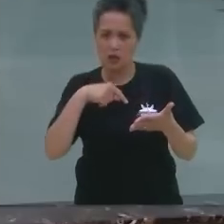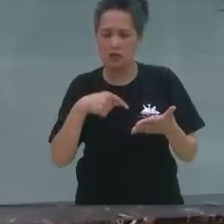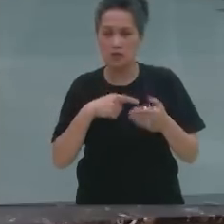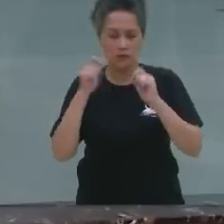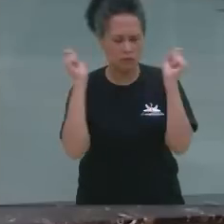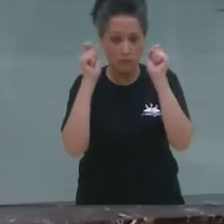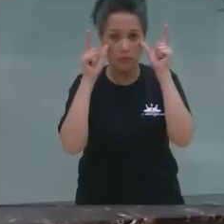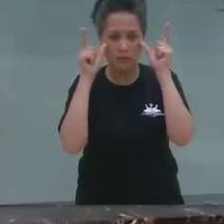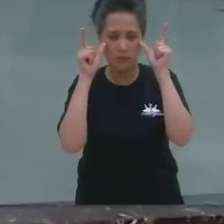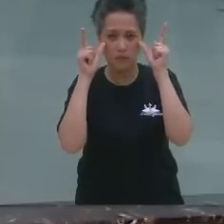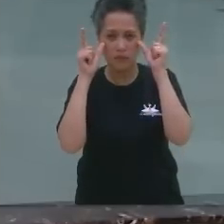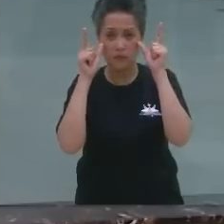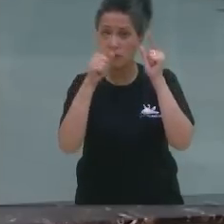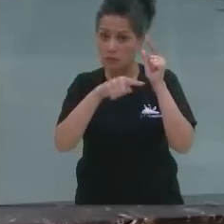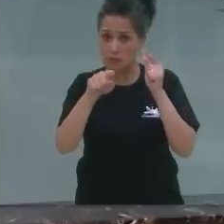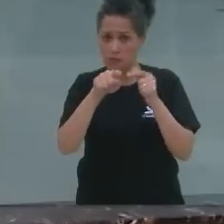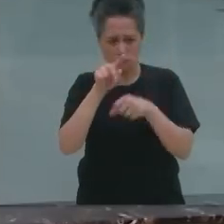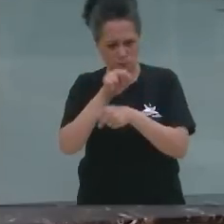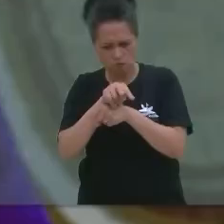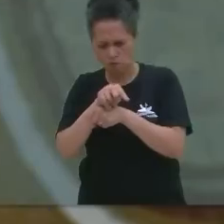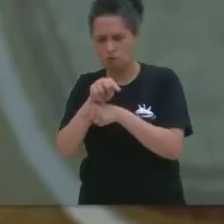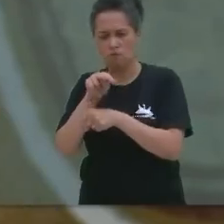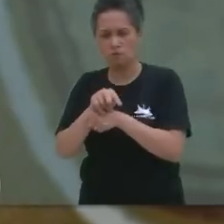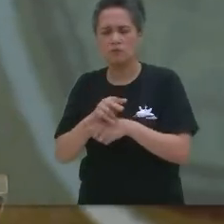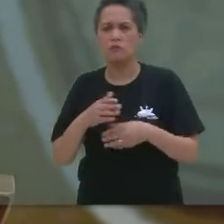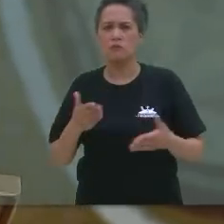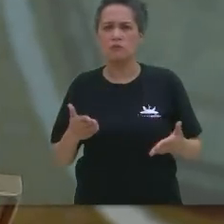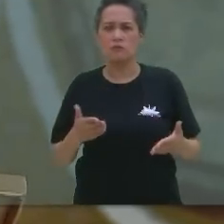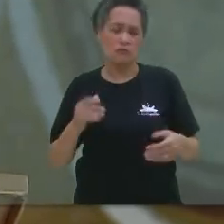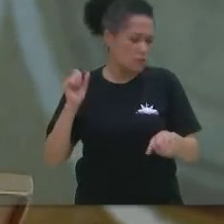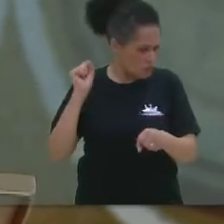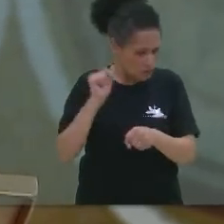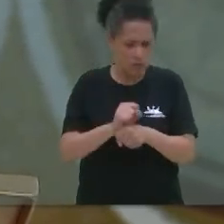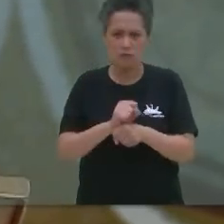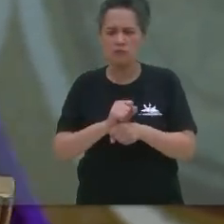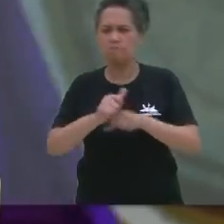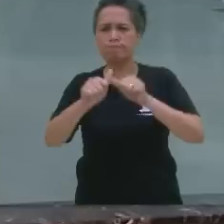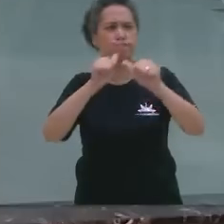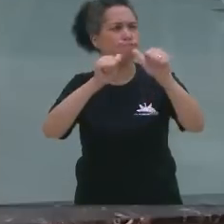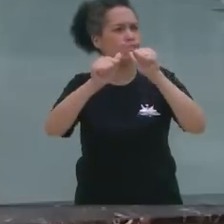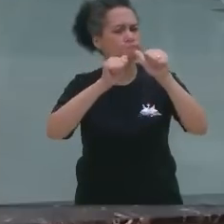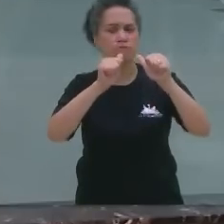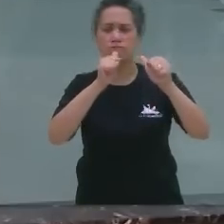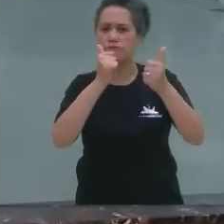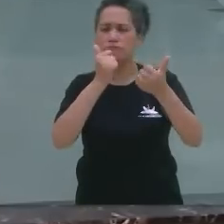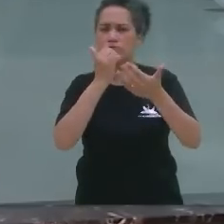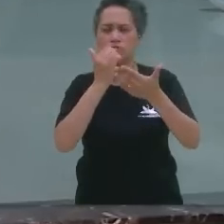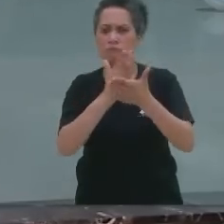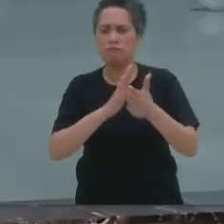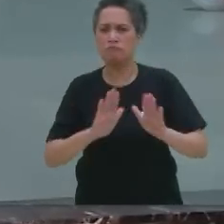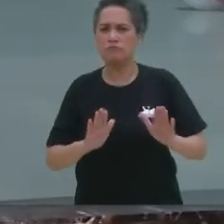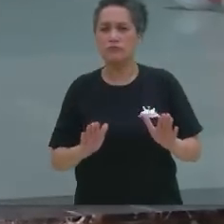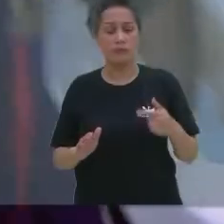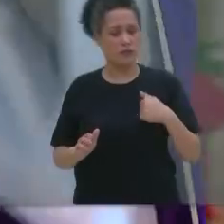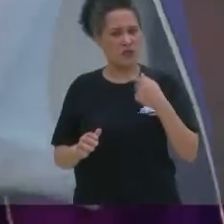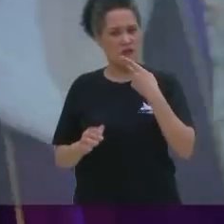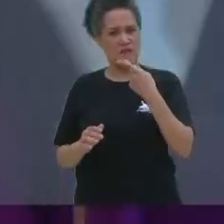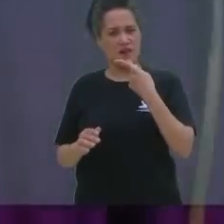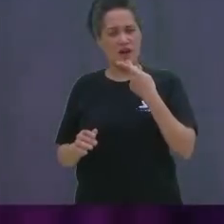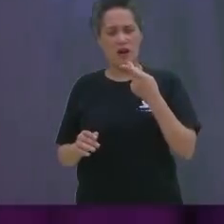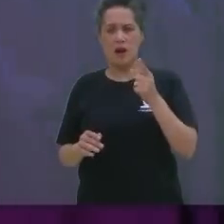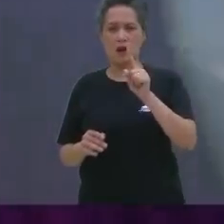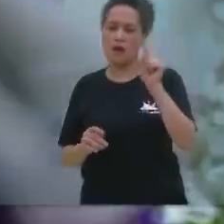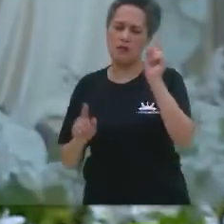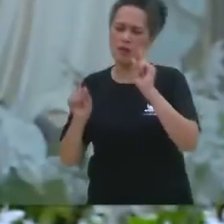Acorde, vigilantes, deixa as bebedeiras. E meus irmãos, eu não vou dizer outra coisa, mas